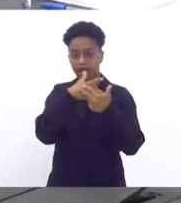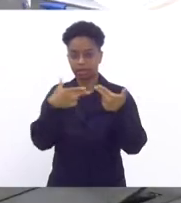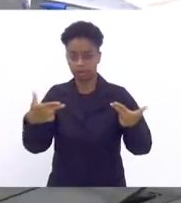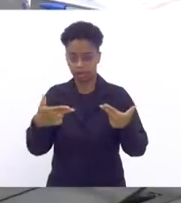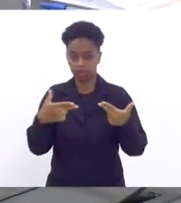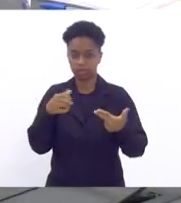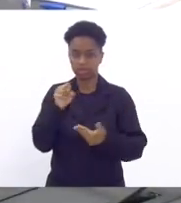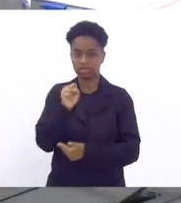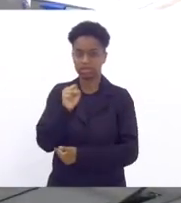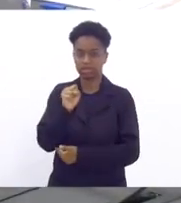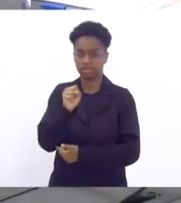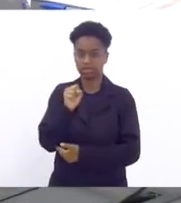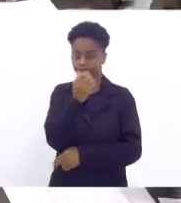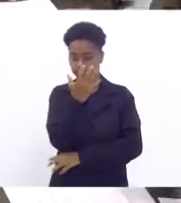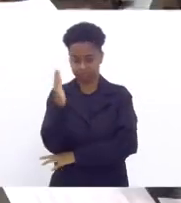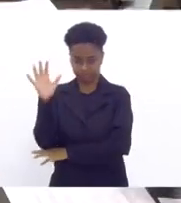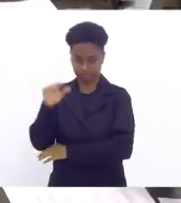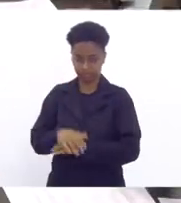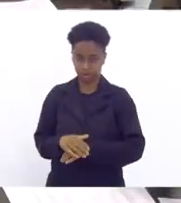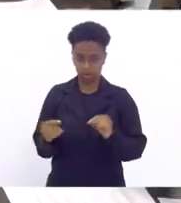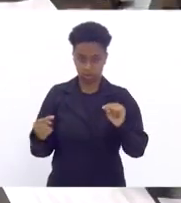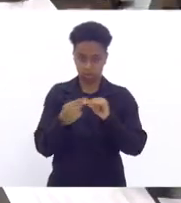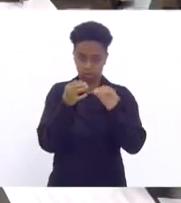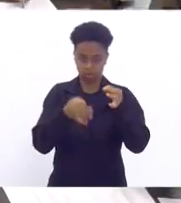aparecer deputada Veronica